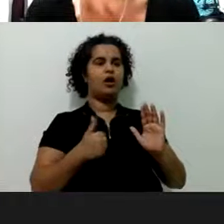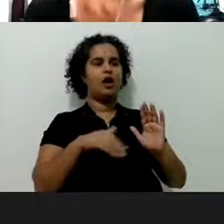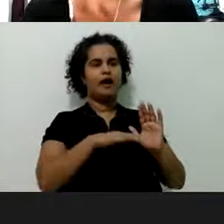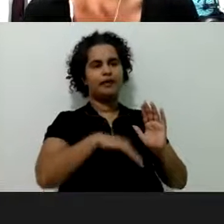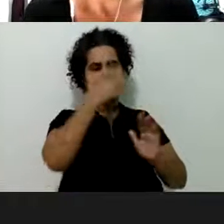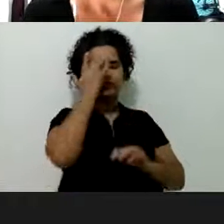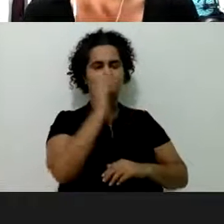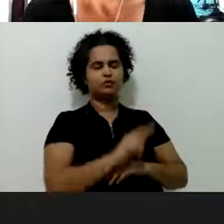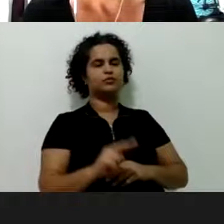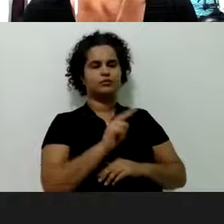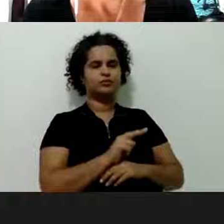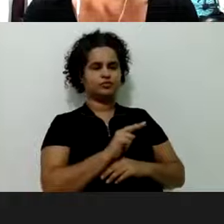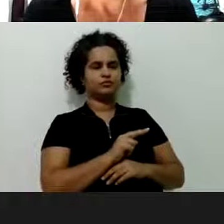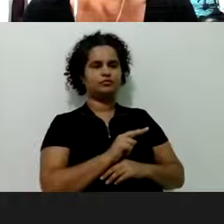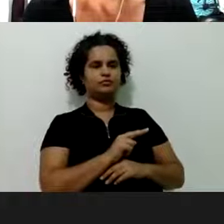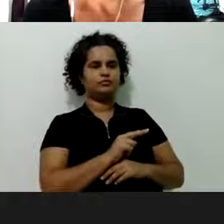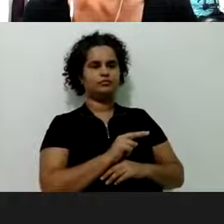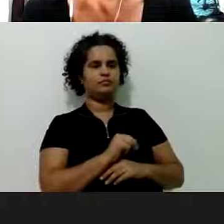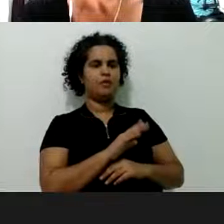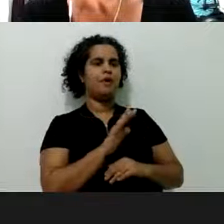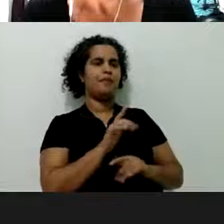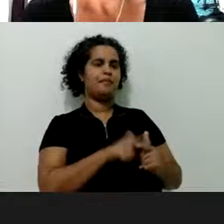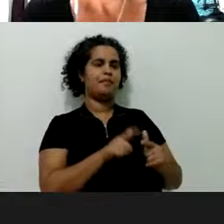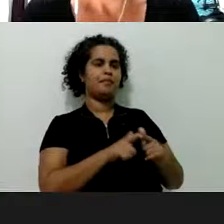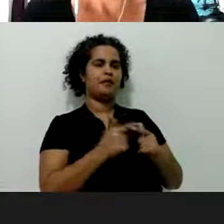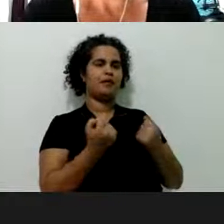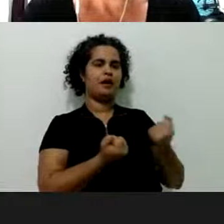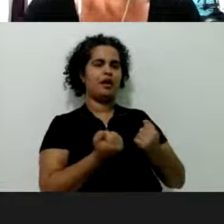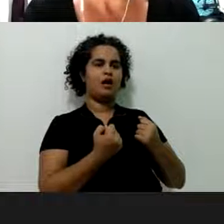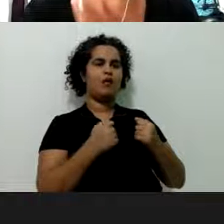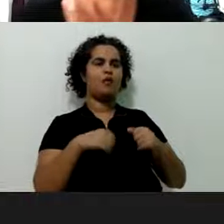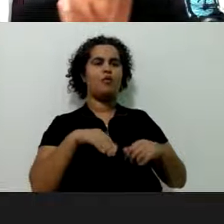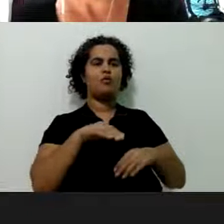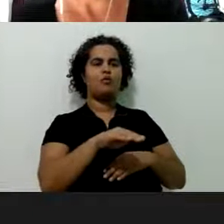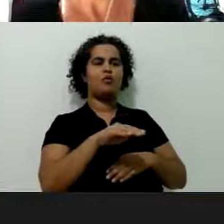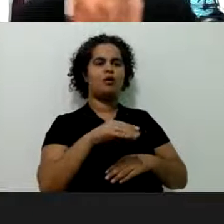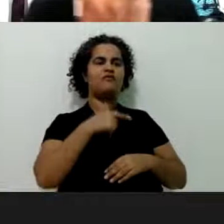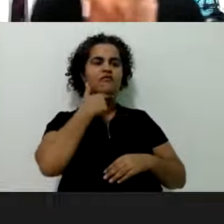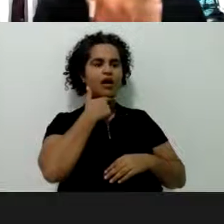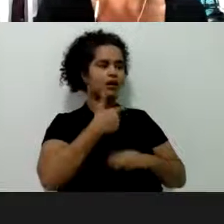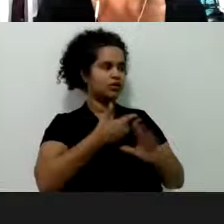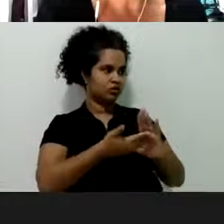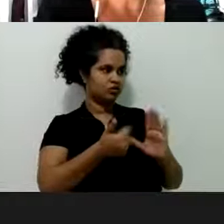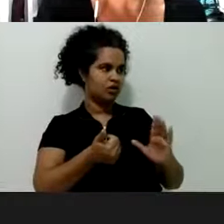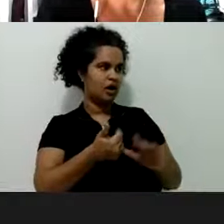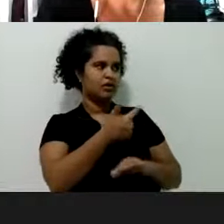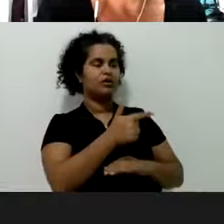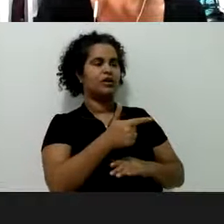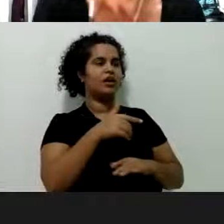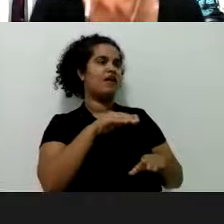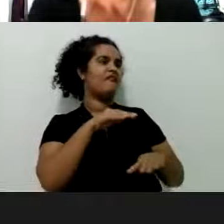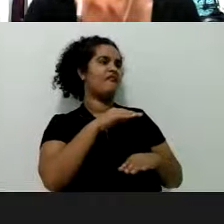o maior conflito é veículos, né? Veículo, você tira uma vaga, vai ter alguém reclamando que não tem mais onde parar o